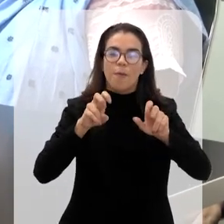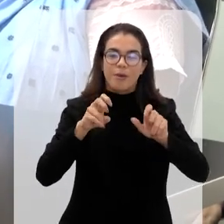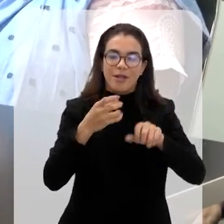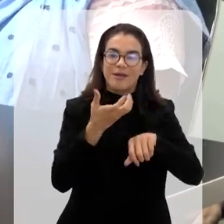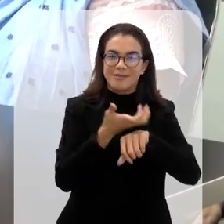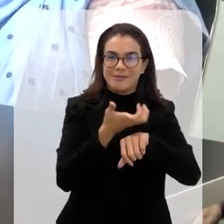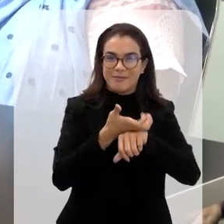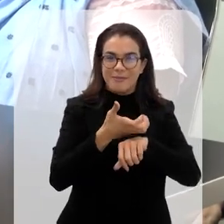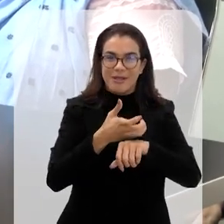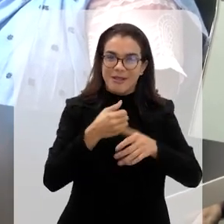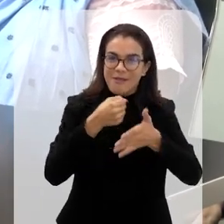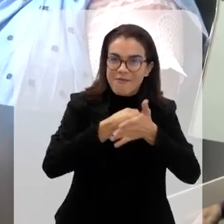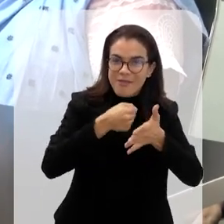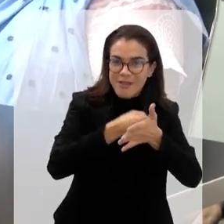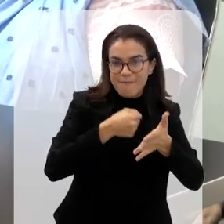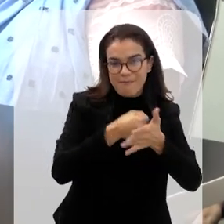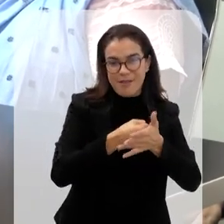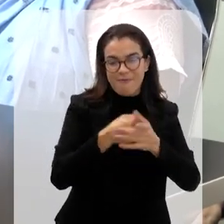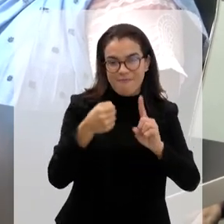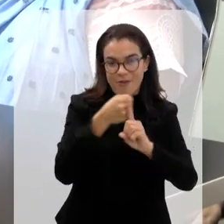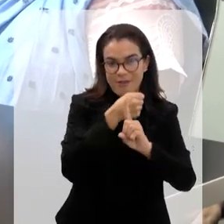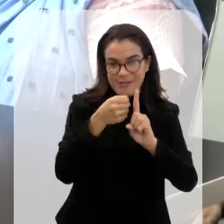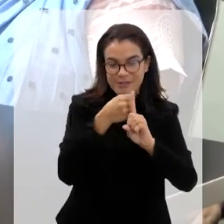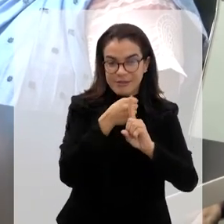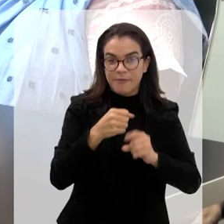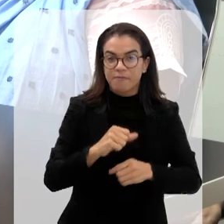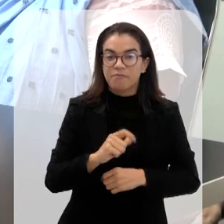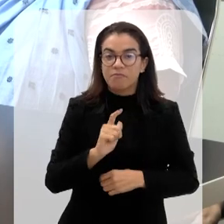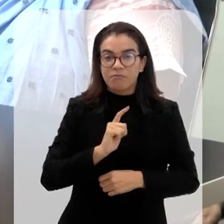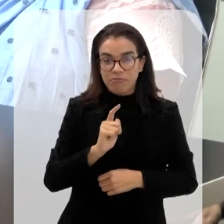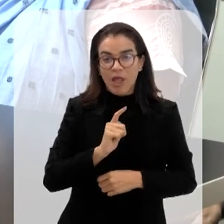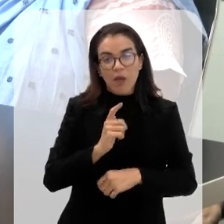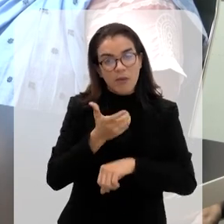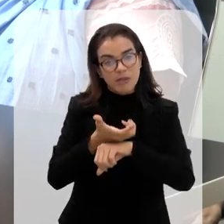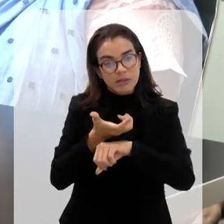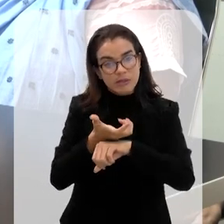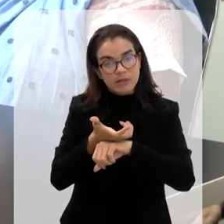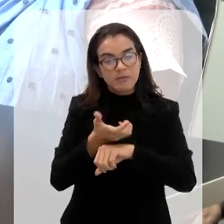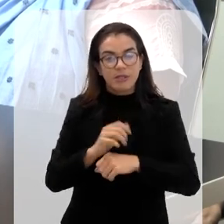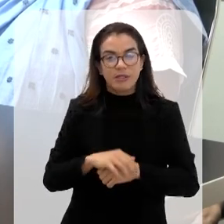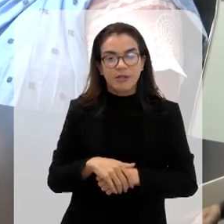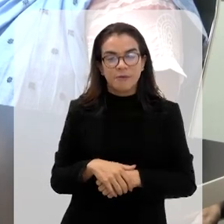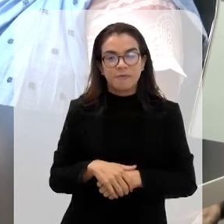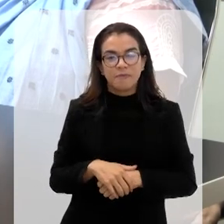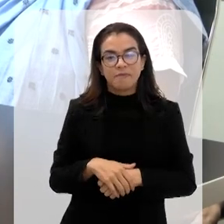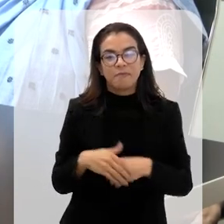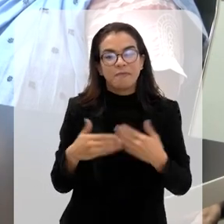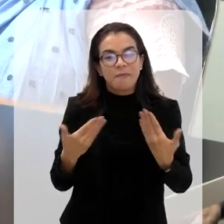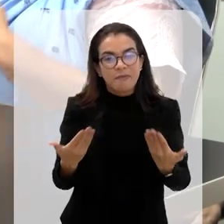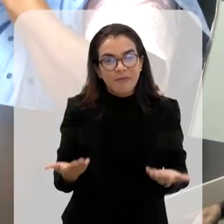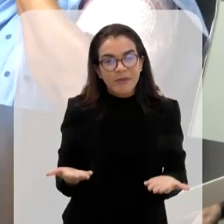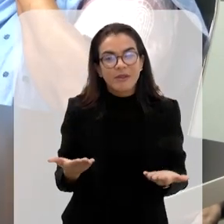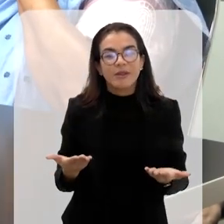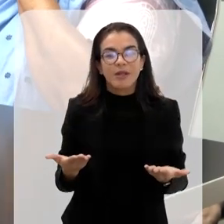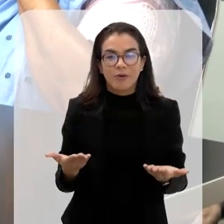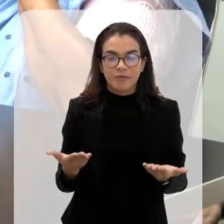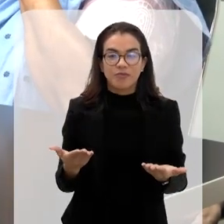mulher. Nessa última academia de polícia, a Secretaria da Mulher tinha uma cadeira. Então nós,